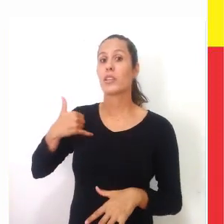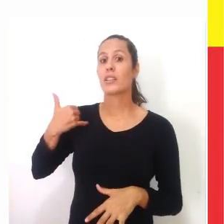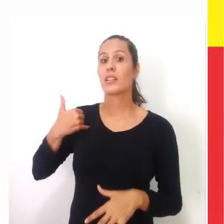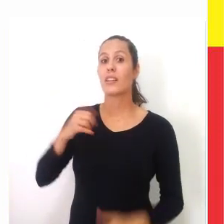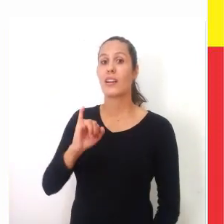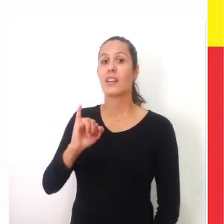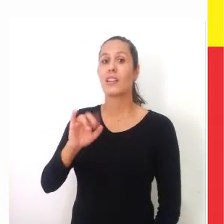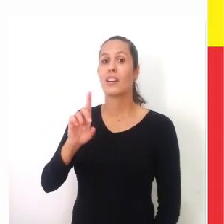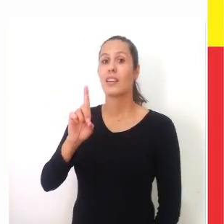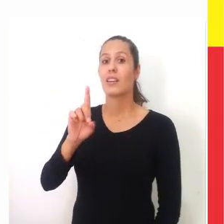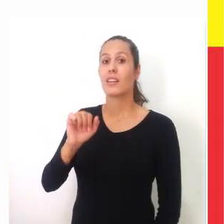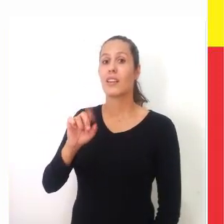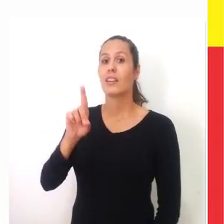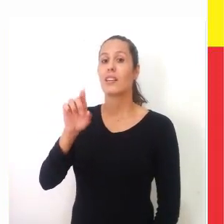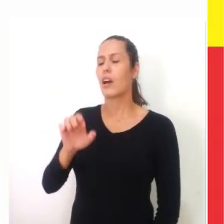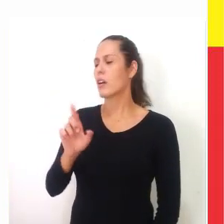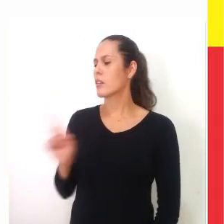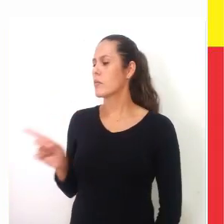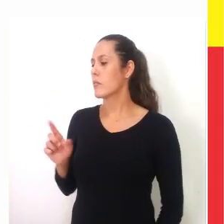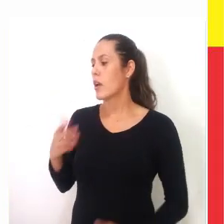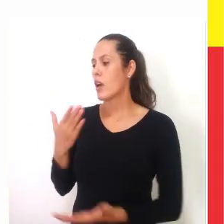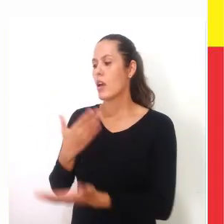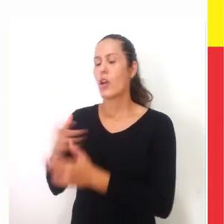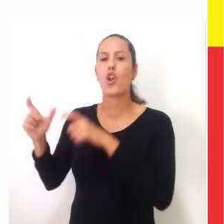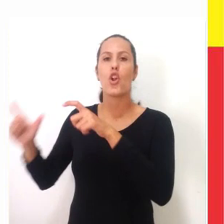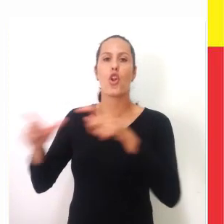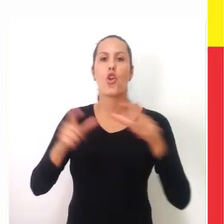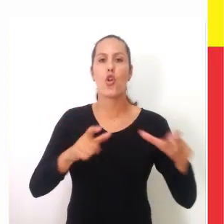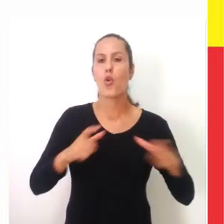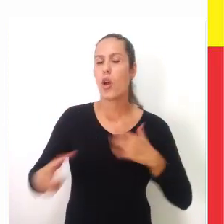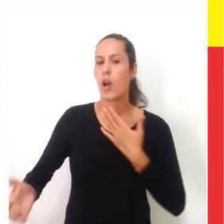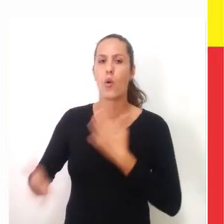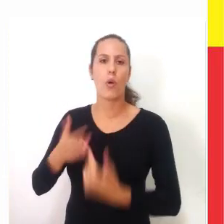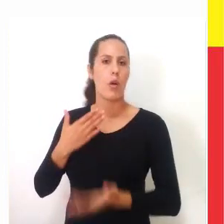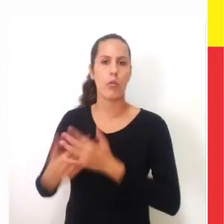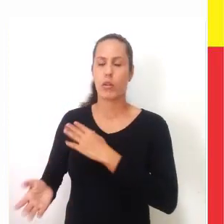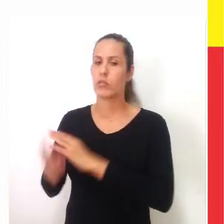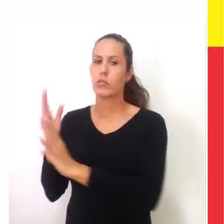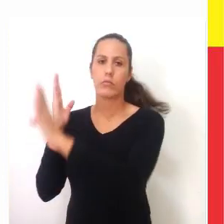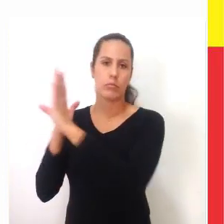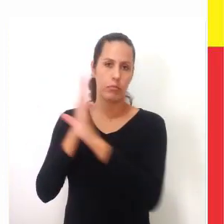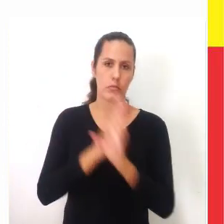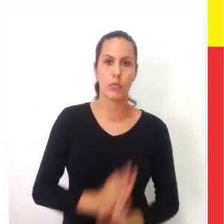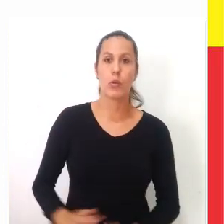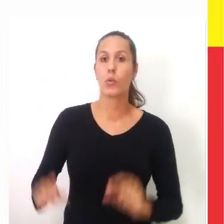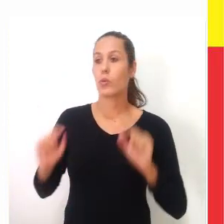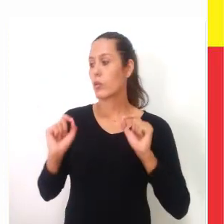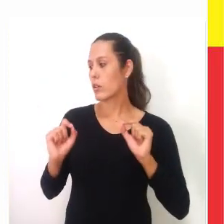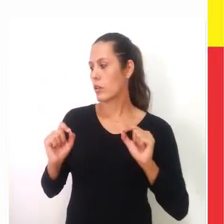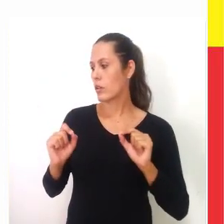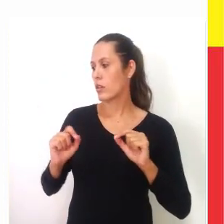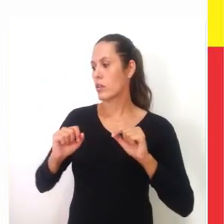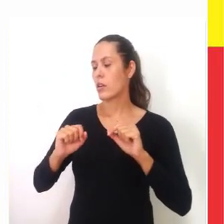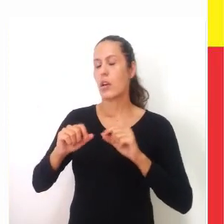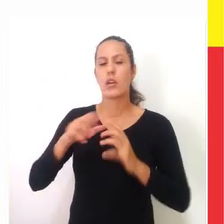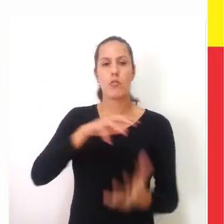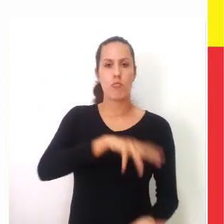imagem, esse aí está em todo lugar que se vá fazer qualquer escavação. E aí tem uma ampla